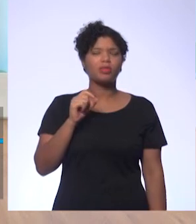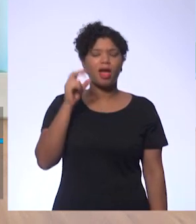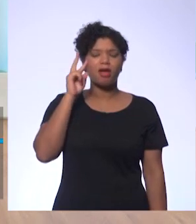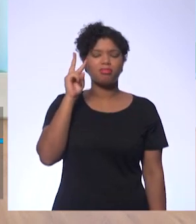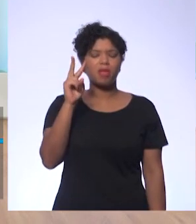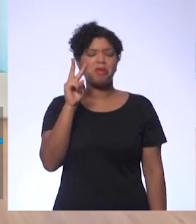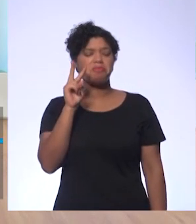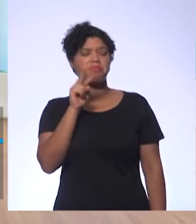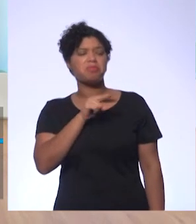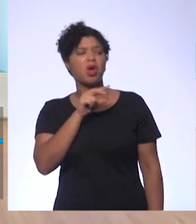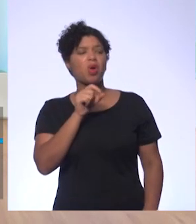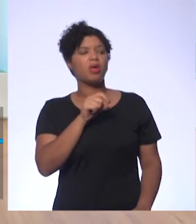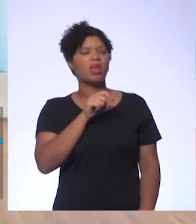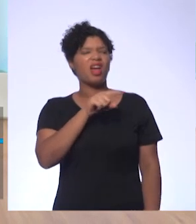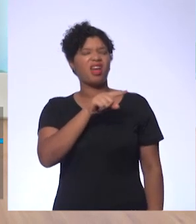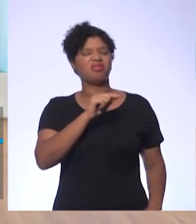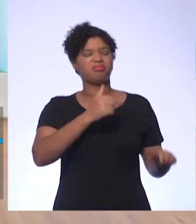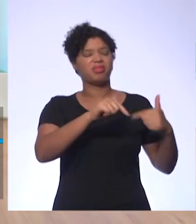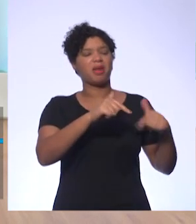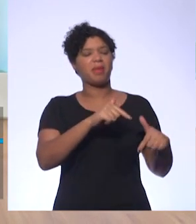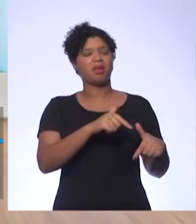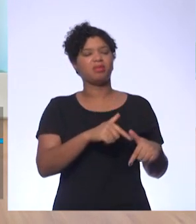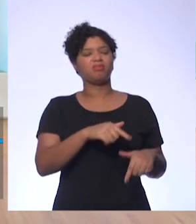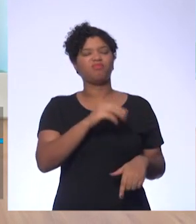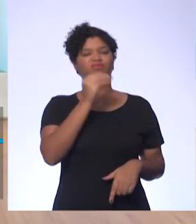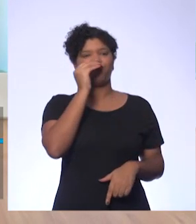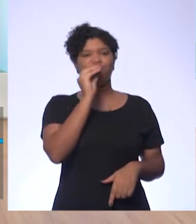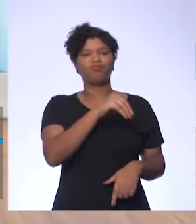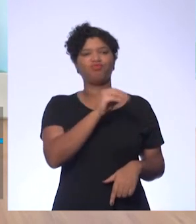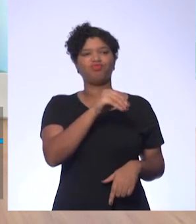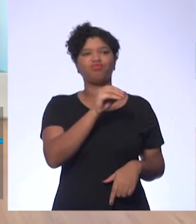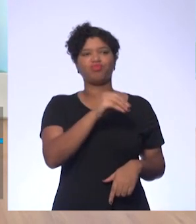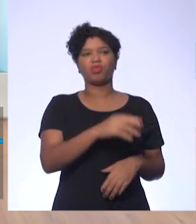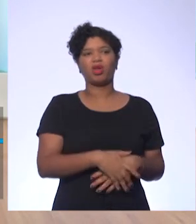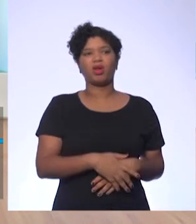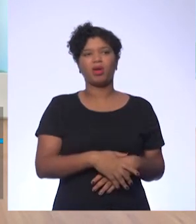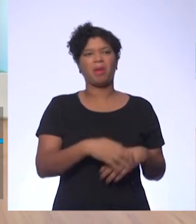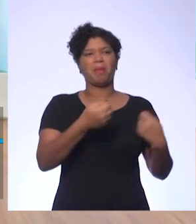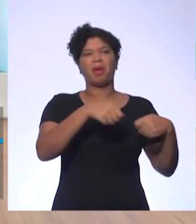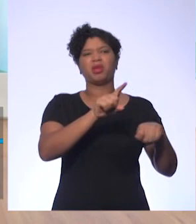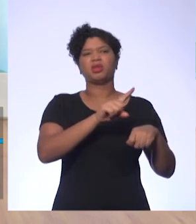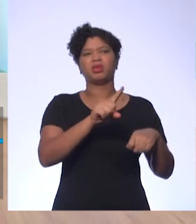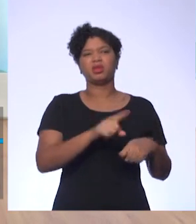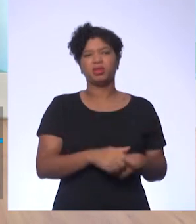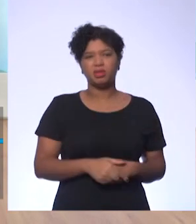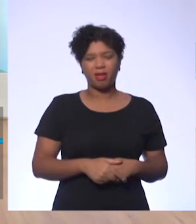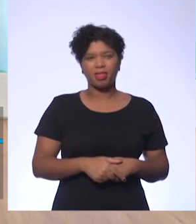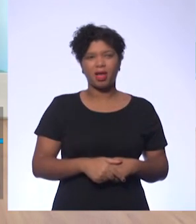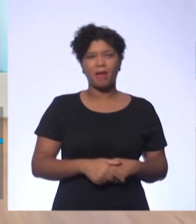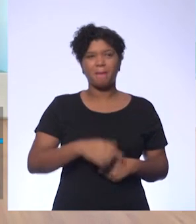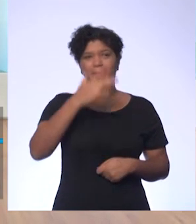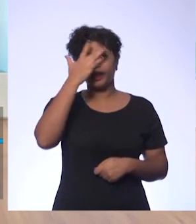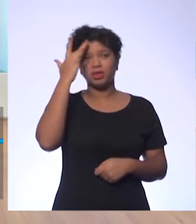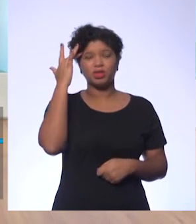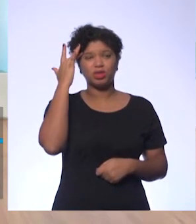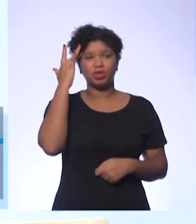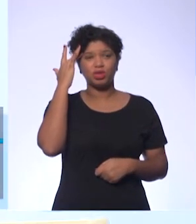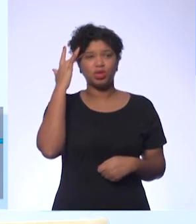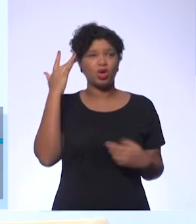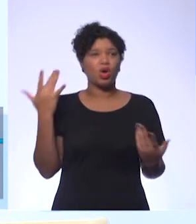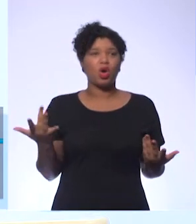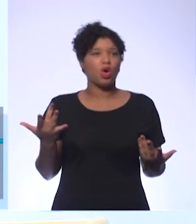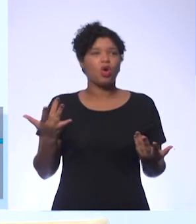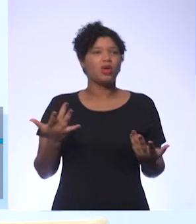trabalho era uma condição inferior, que nós deveríamos abdicar dos bens materiais, né, em que nós